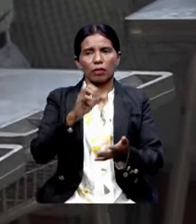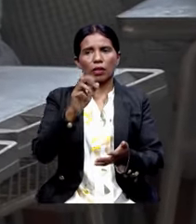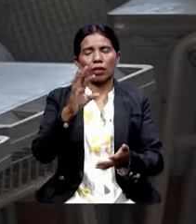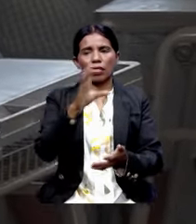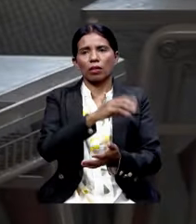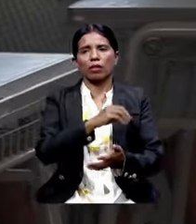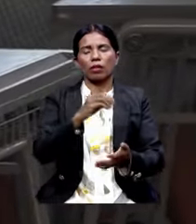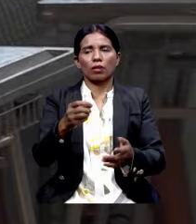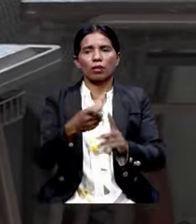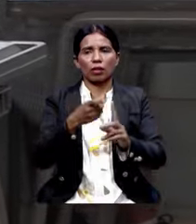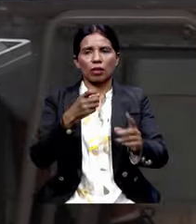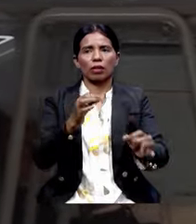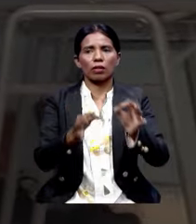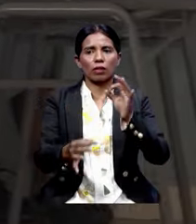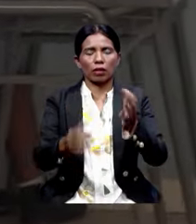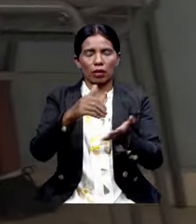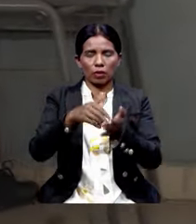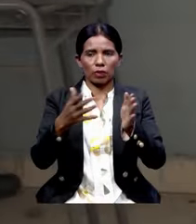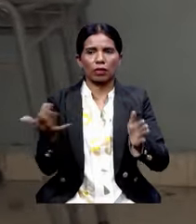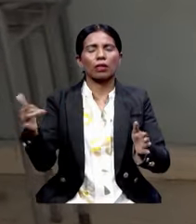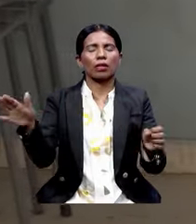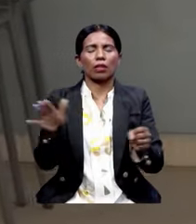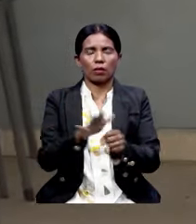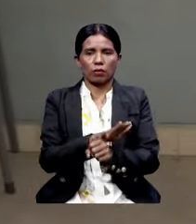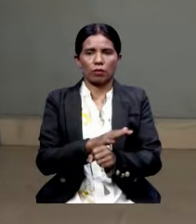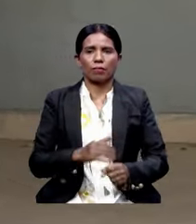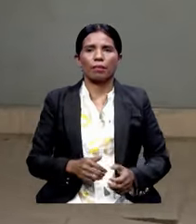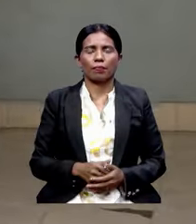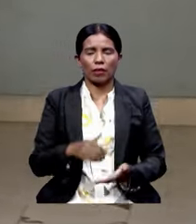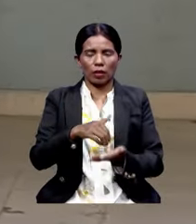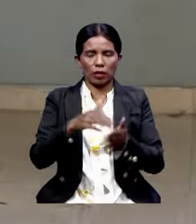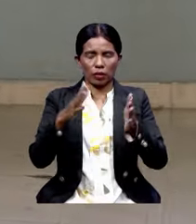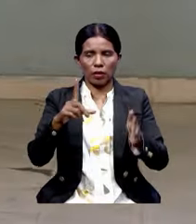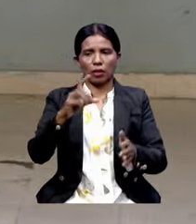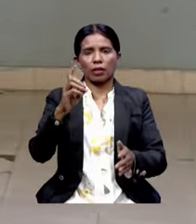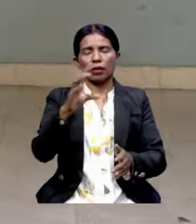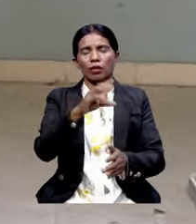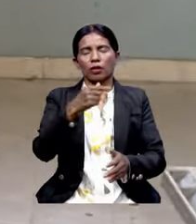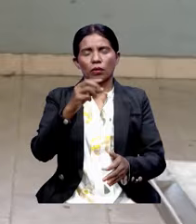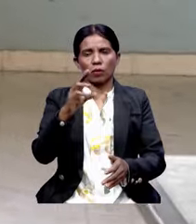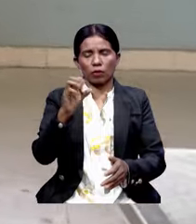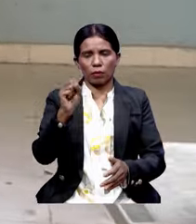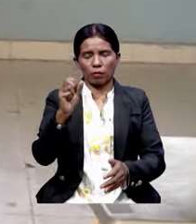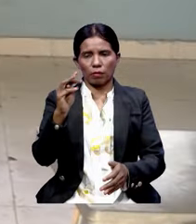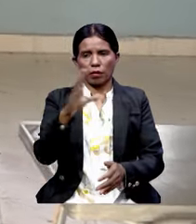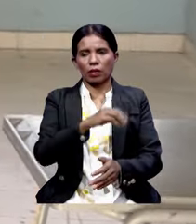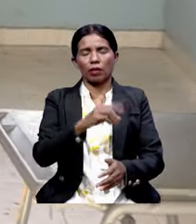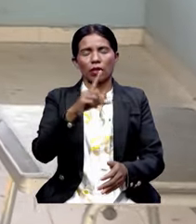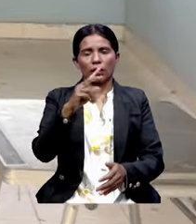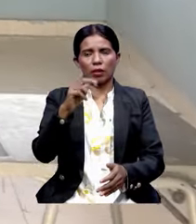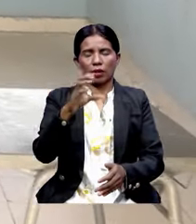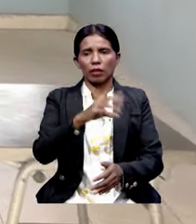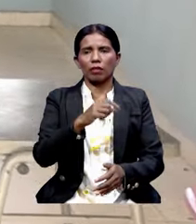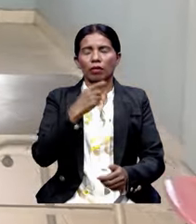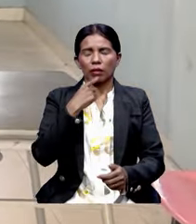como abandonado, mas que estudante CIRA na CONU e Laran. Estudante Vladimir Guzmão, o Lenil de Lima